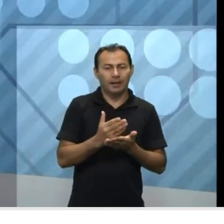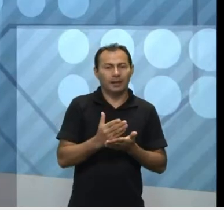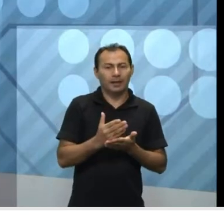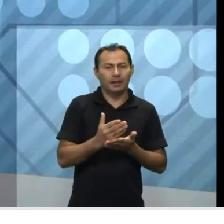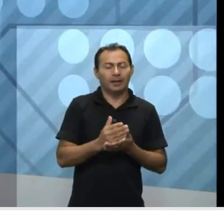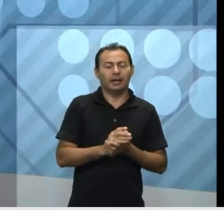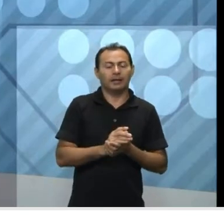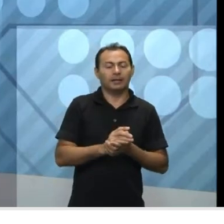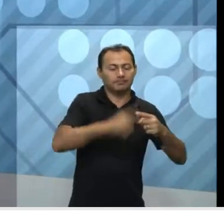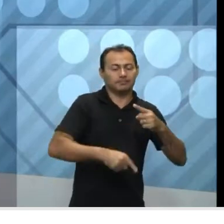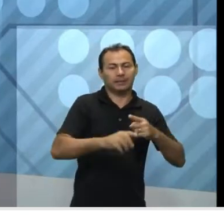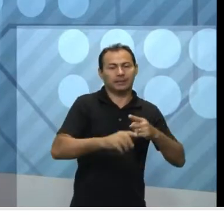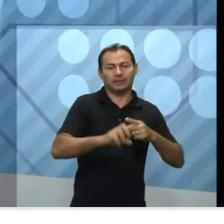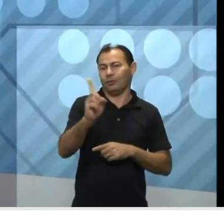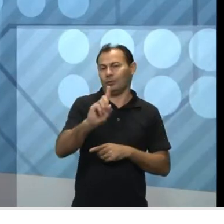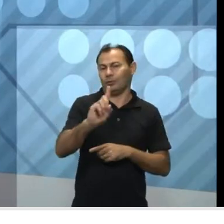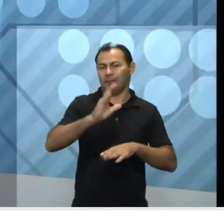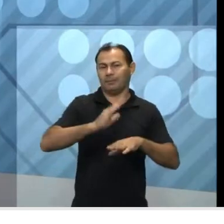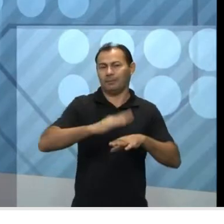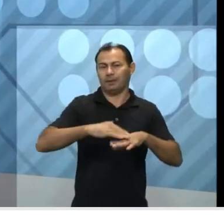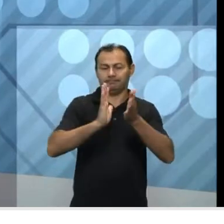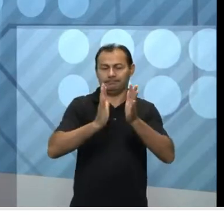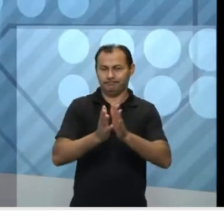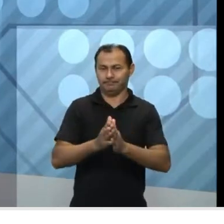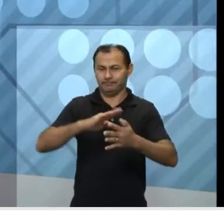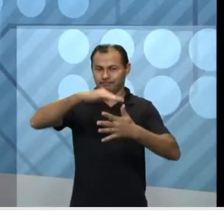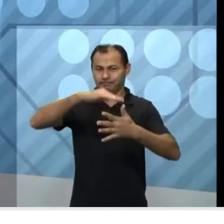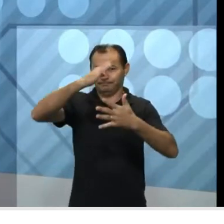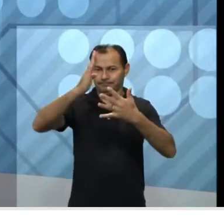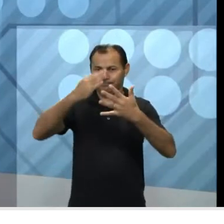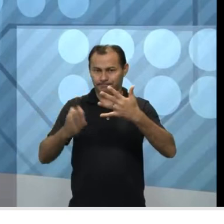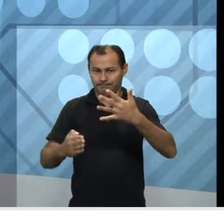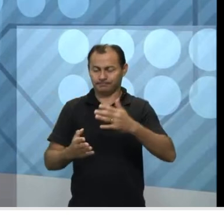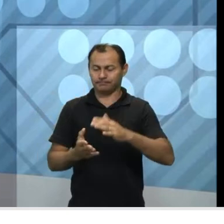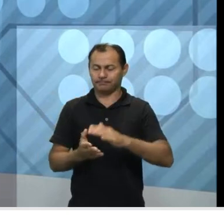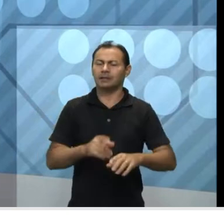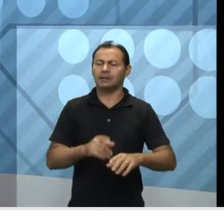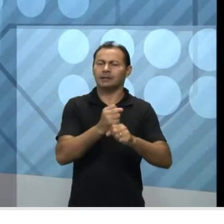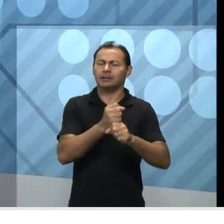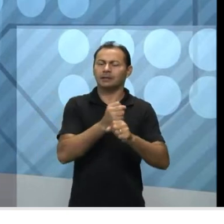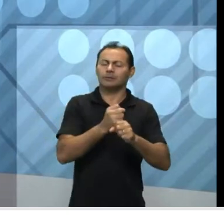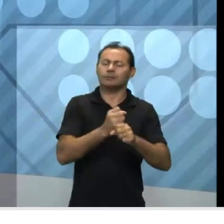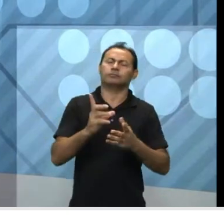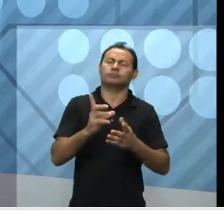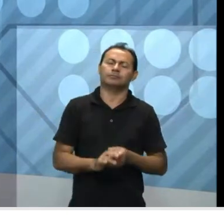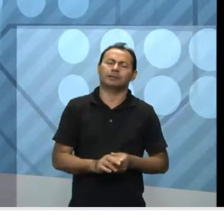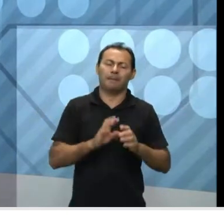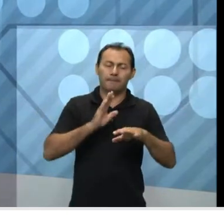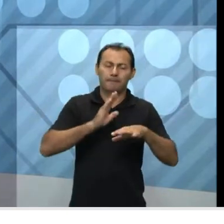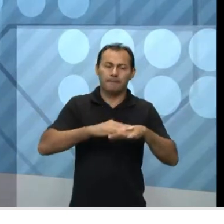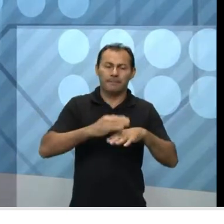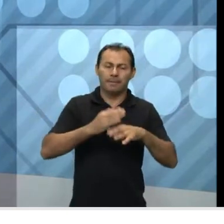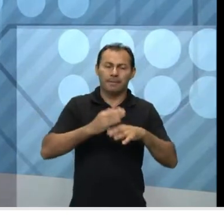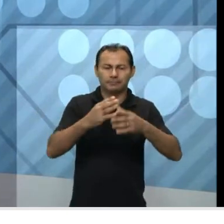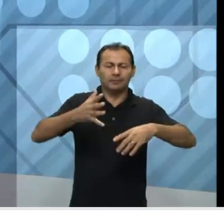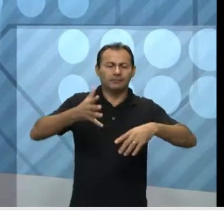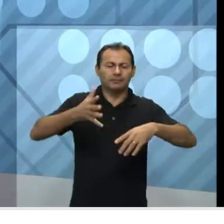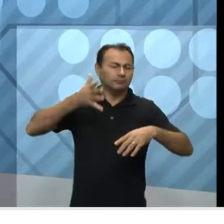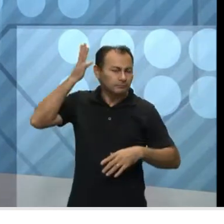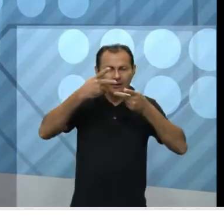esse período ele vai ser muito cristalizado, esse discurso em relação, né, que a língua de sinais